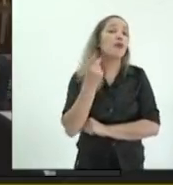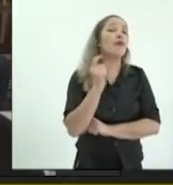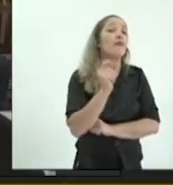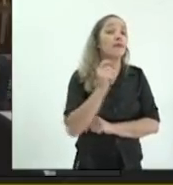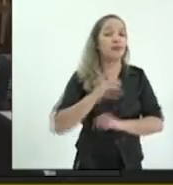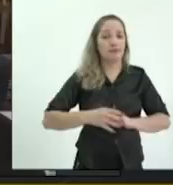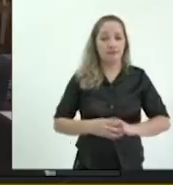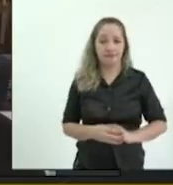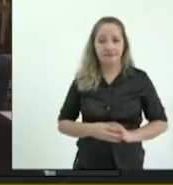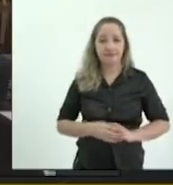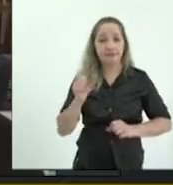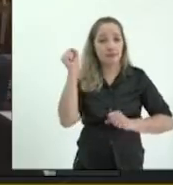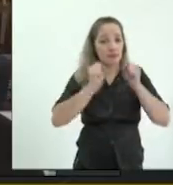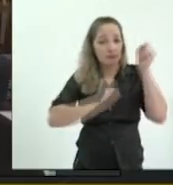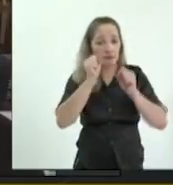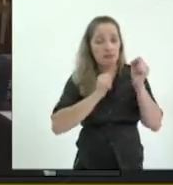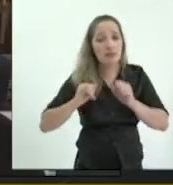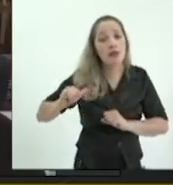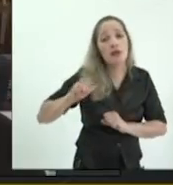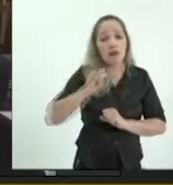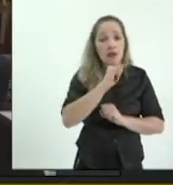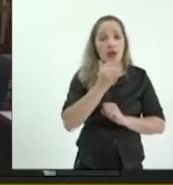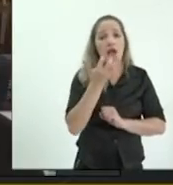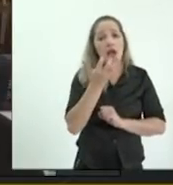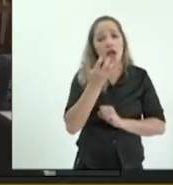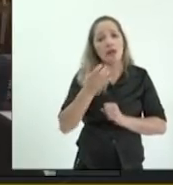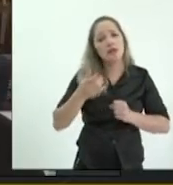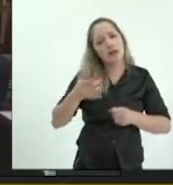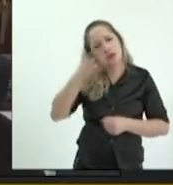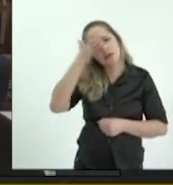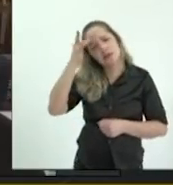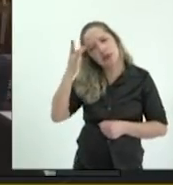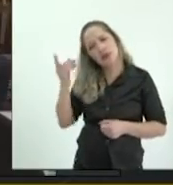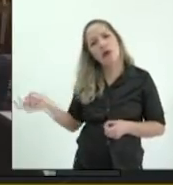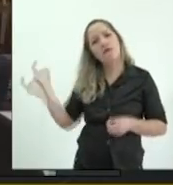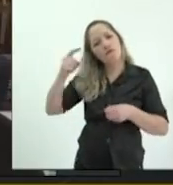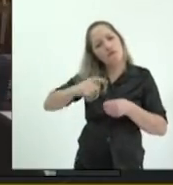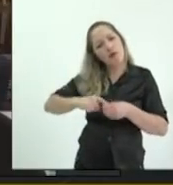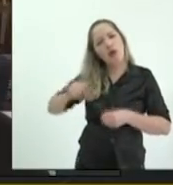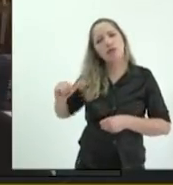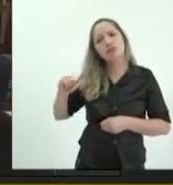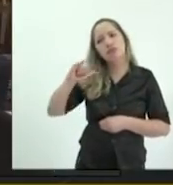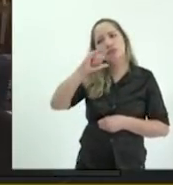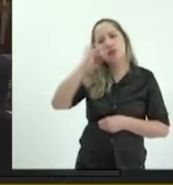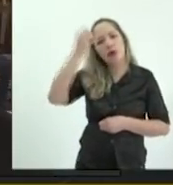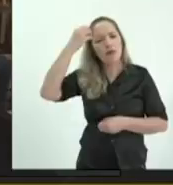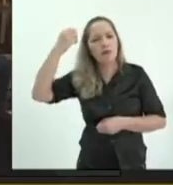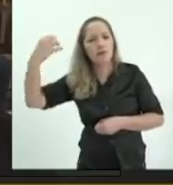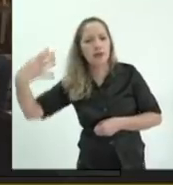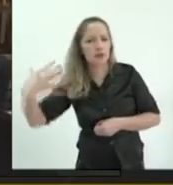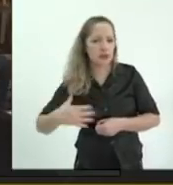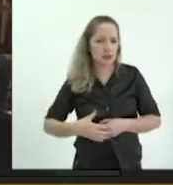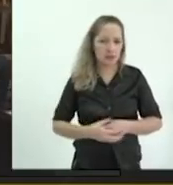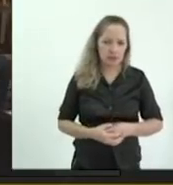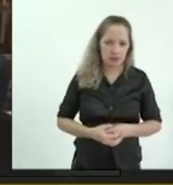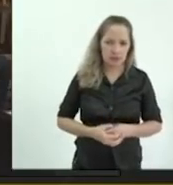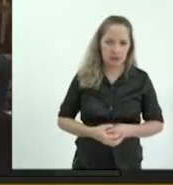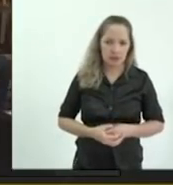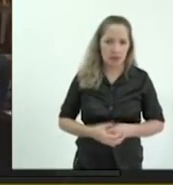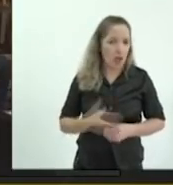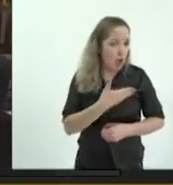Lala, a gente quer que o passageiro volte a voar. E aconteceu uma coisa sem o governo pedir, ou seja, as próprias